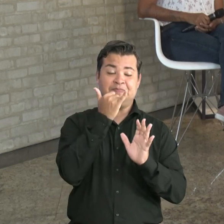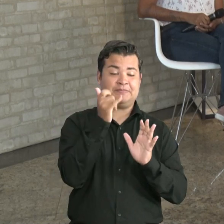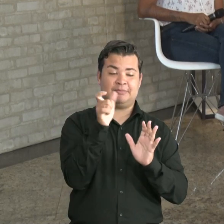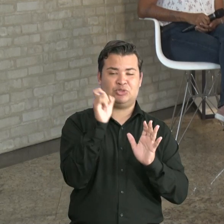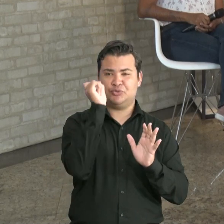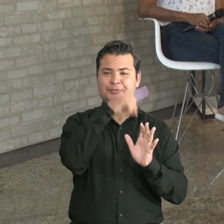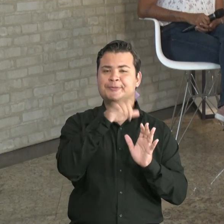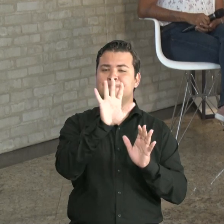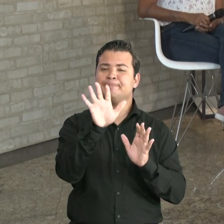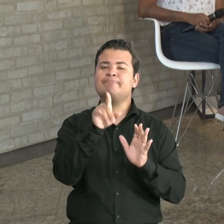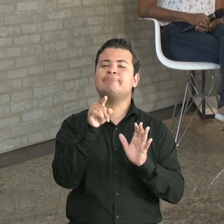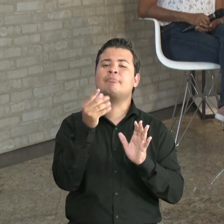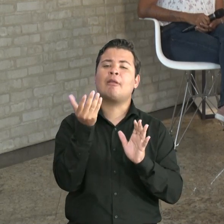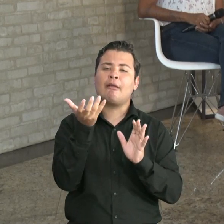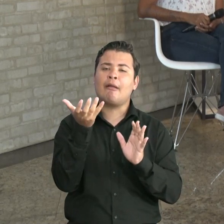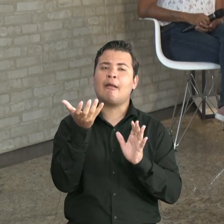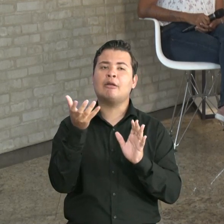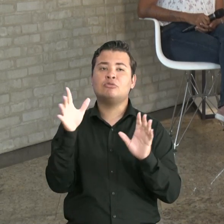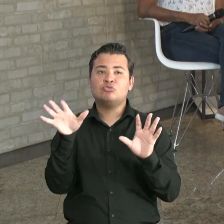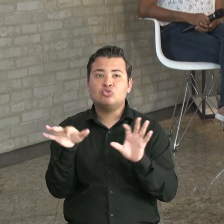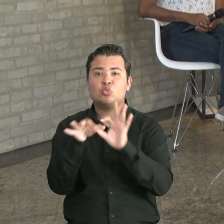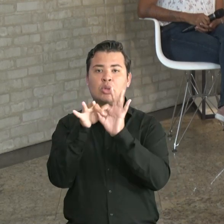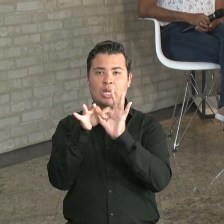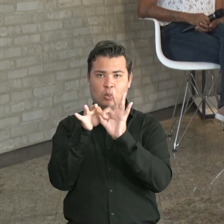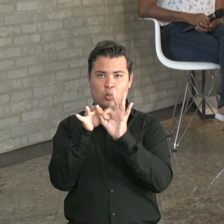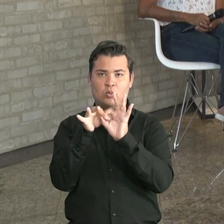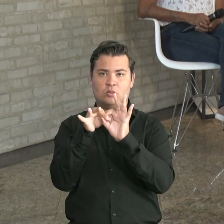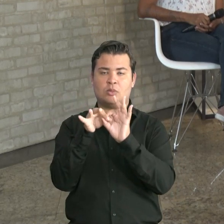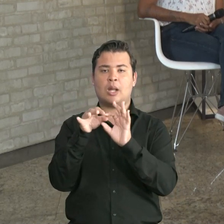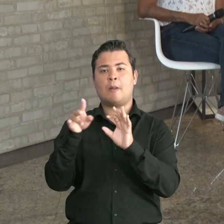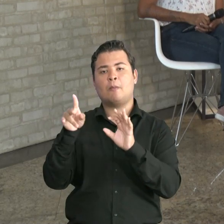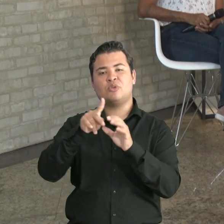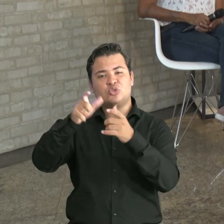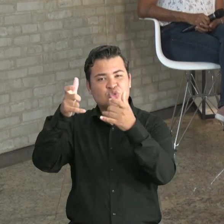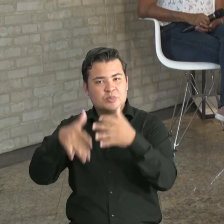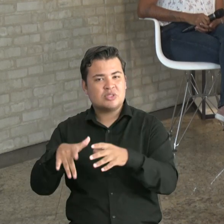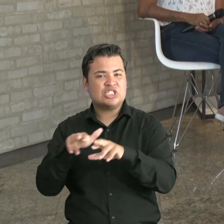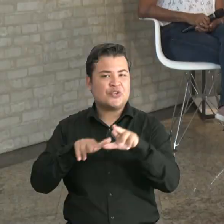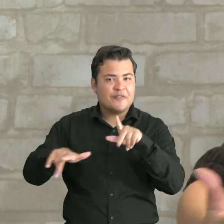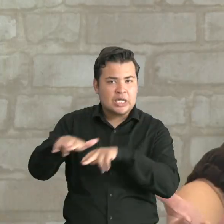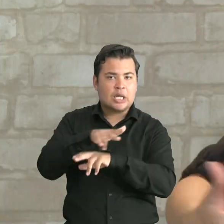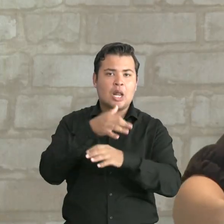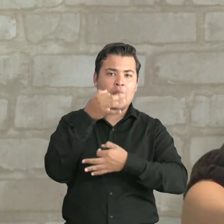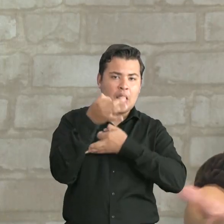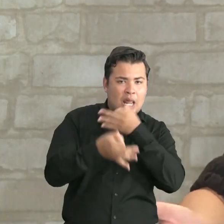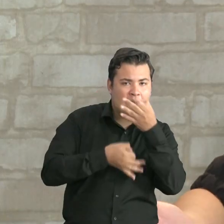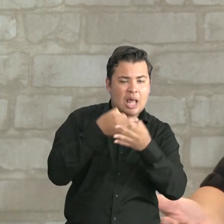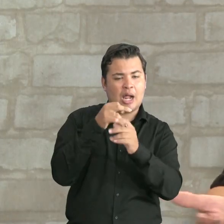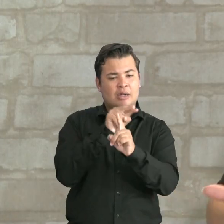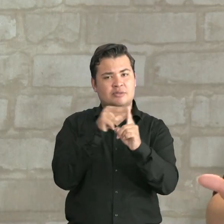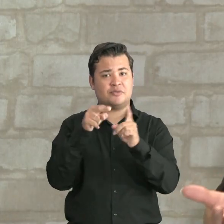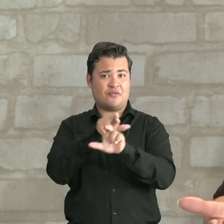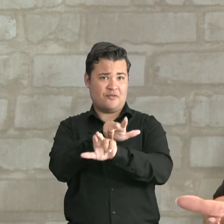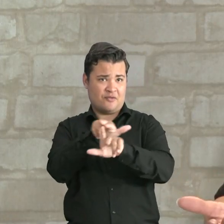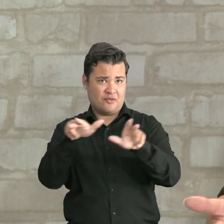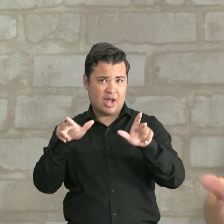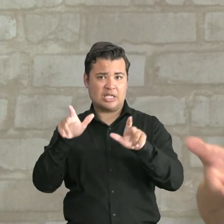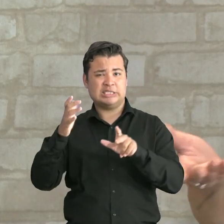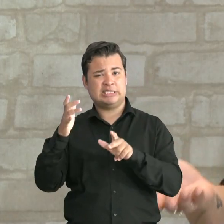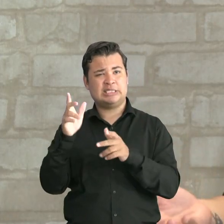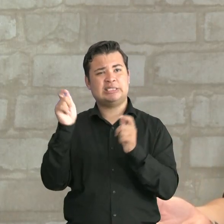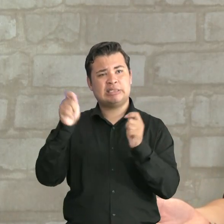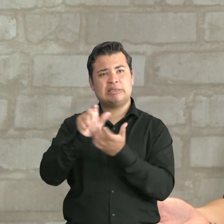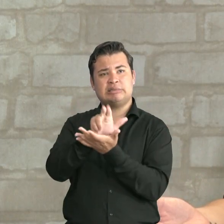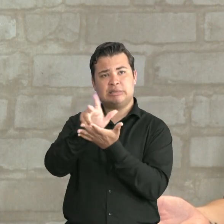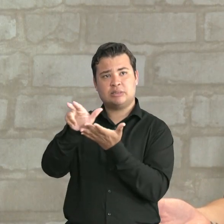junção entre essa questão que a professora colocou da diversidade, dos diferentes pontos de vista, das diferentes ciências possíveis e